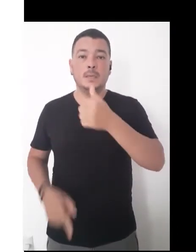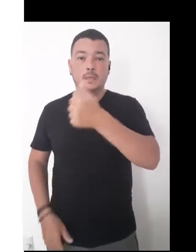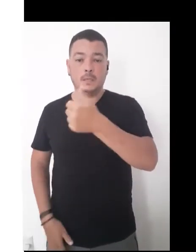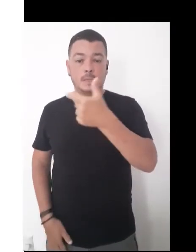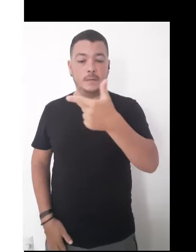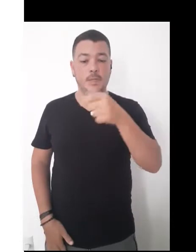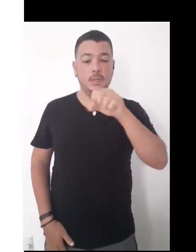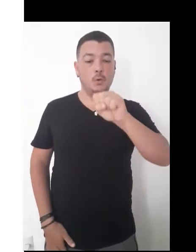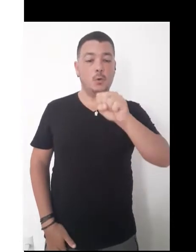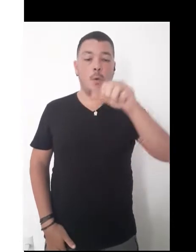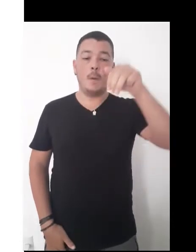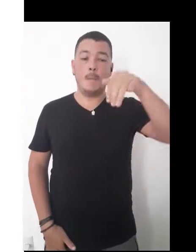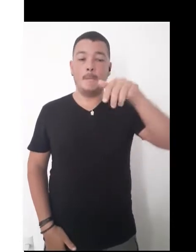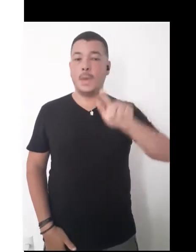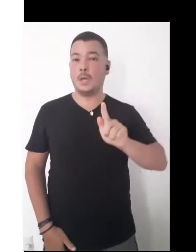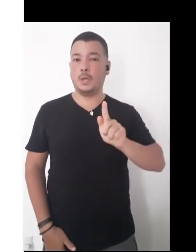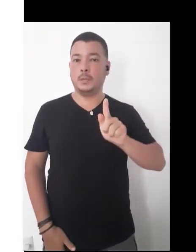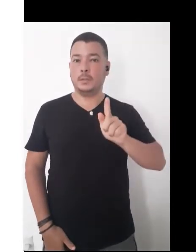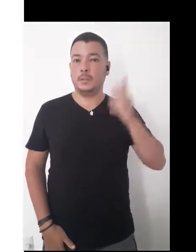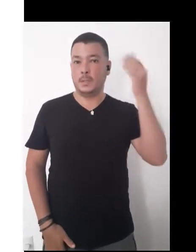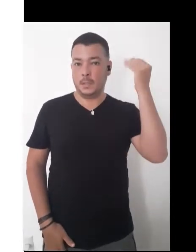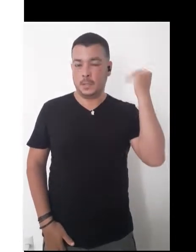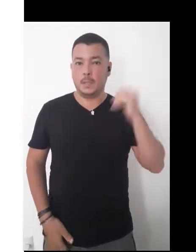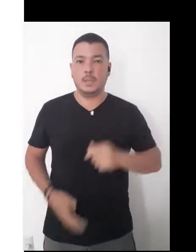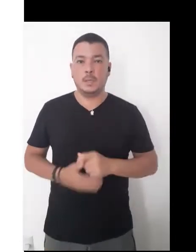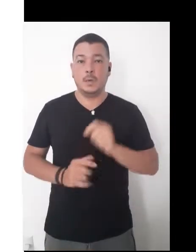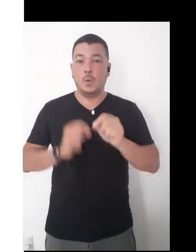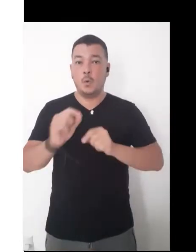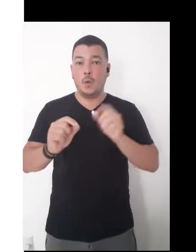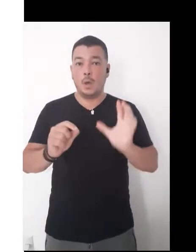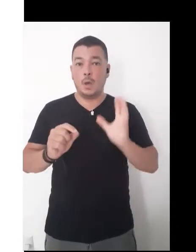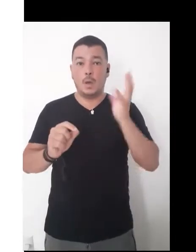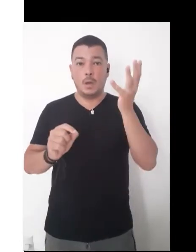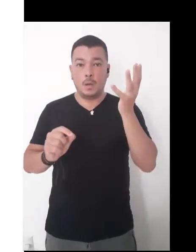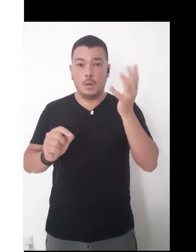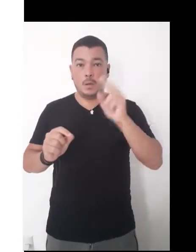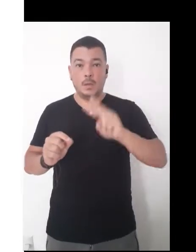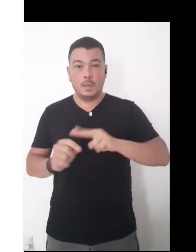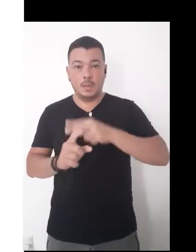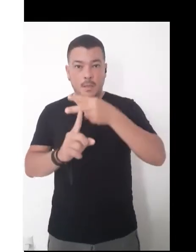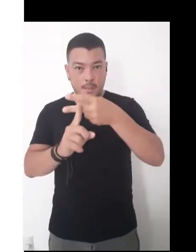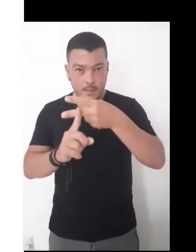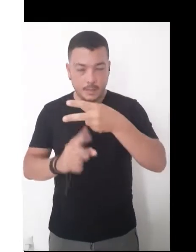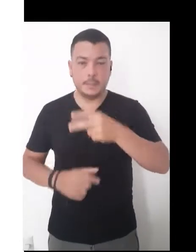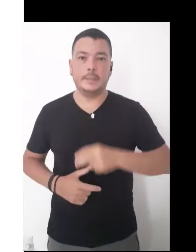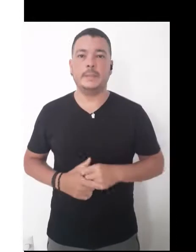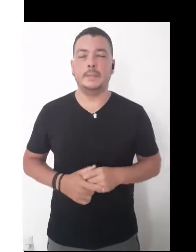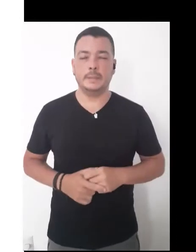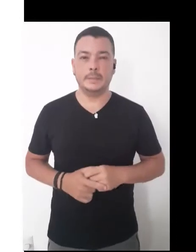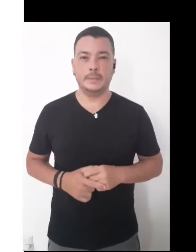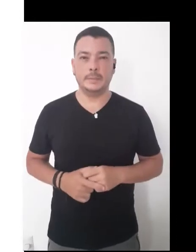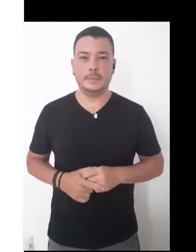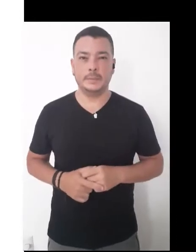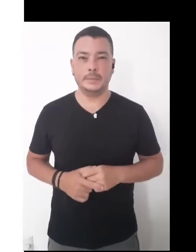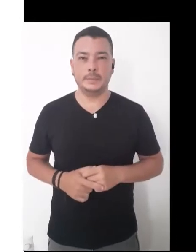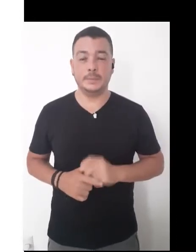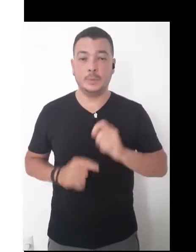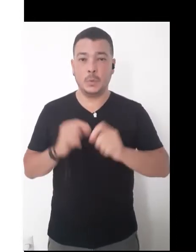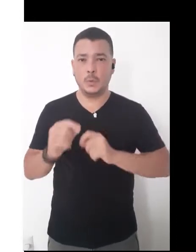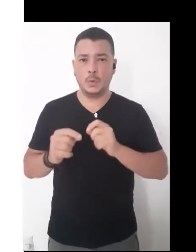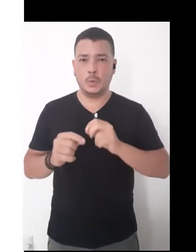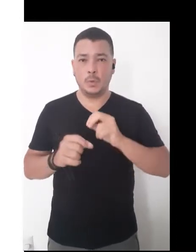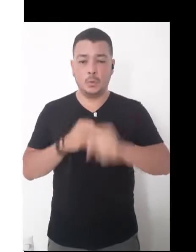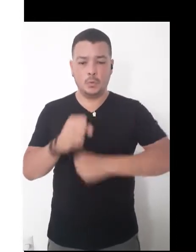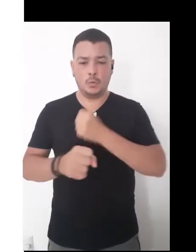megas. O que aconteceu na segunda versão da DDR2, na segunda versão da DDR, a DDR2, que surgiu 2 anos